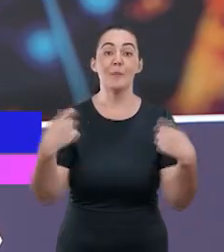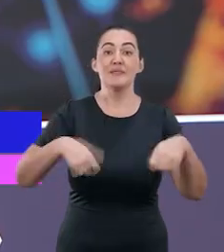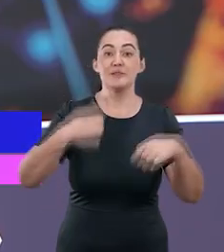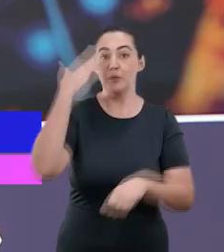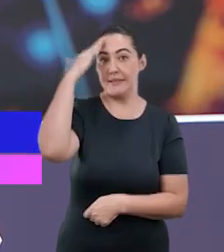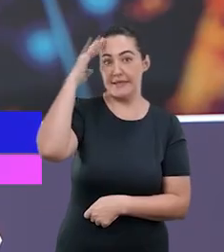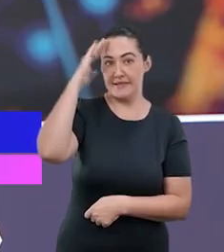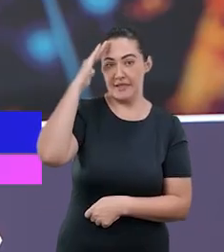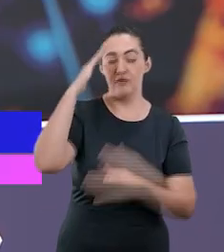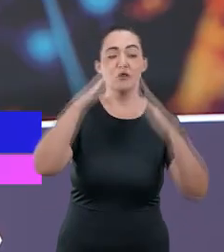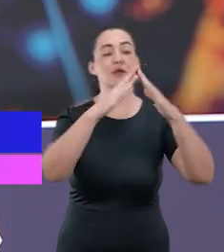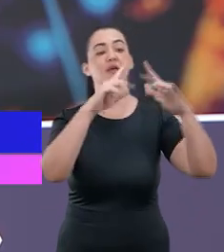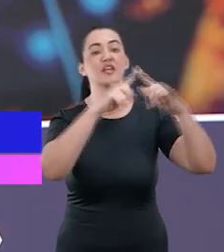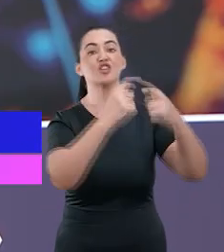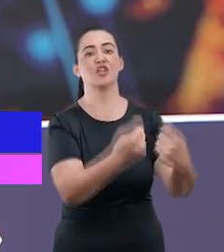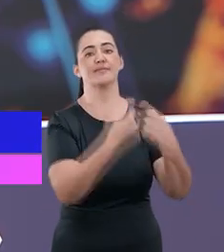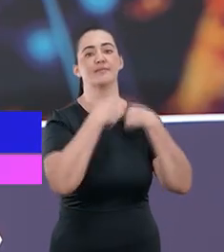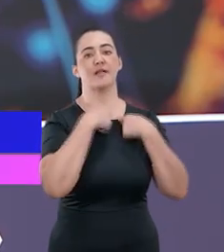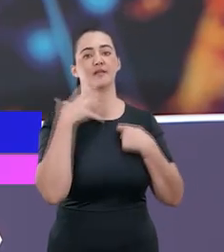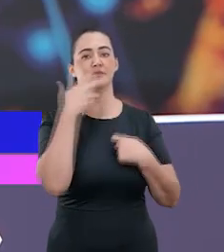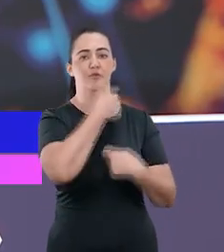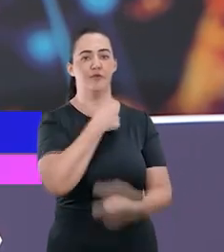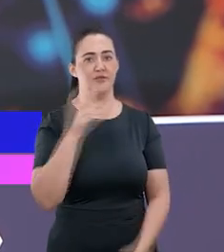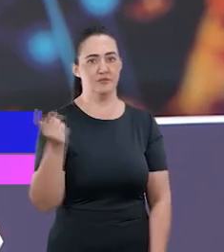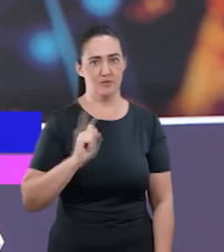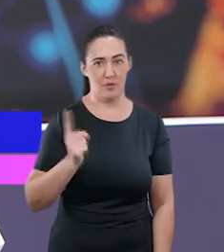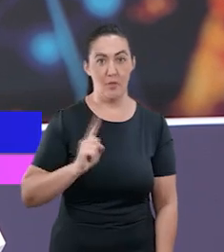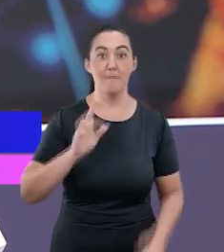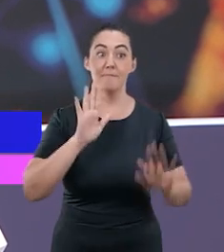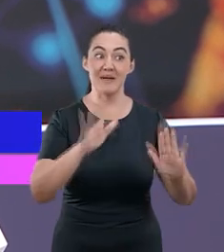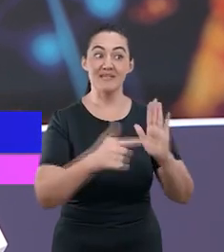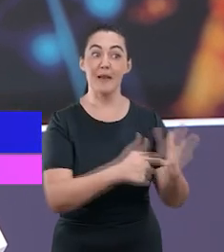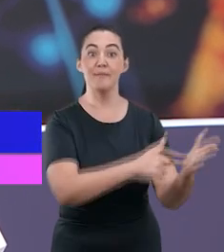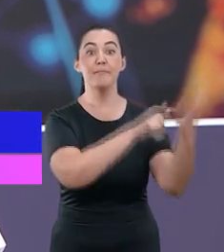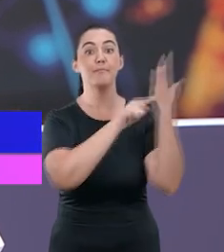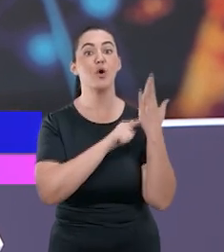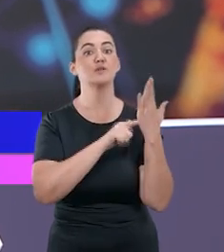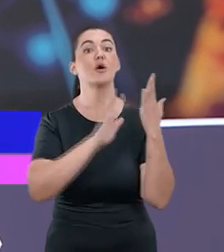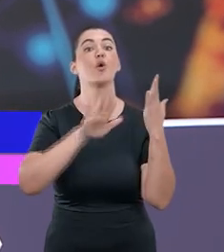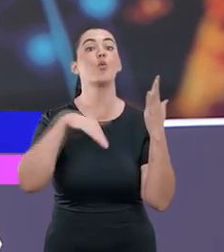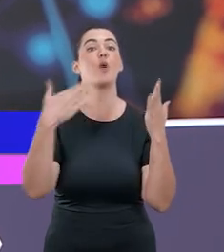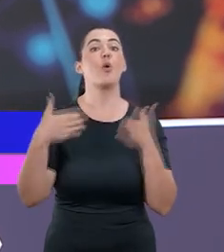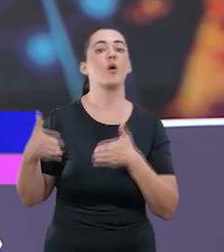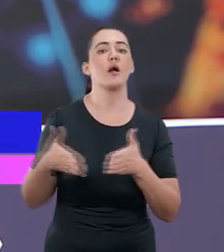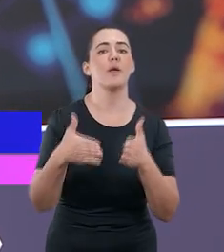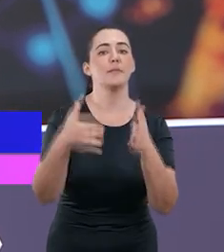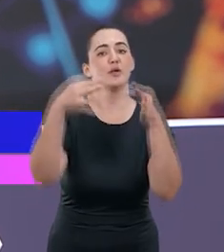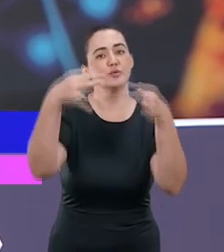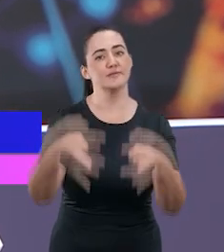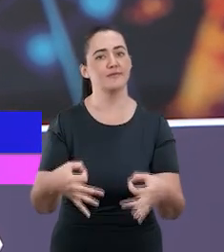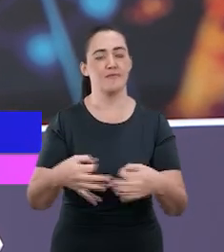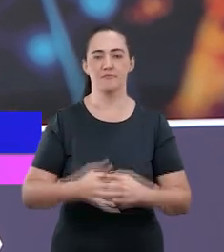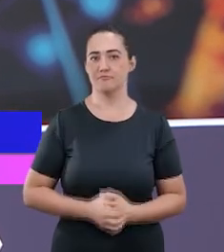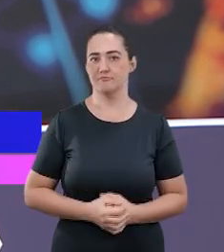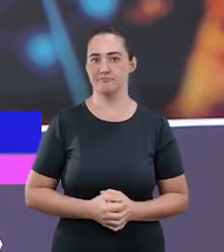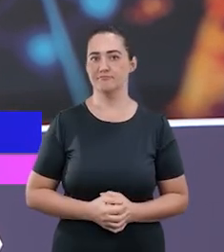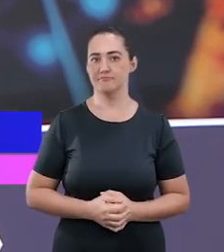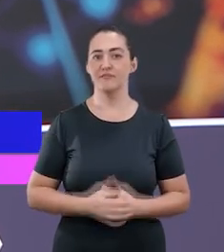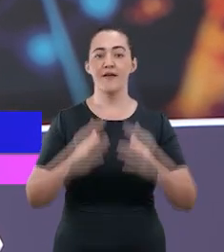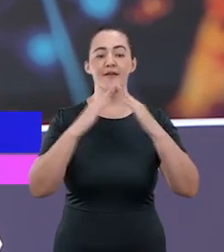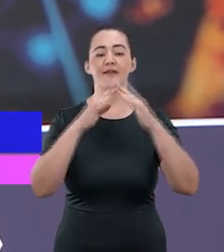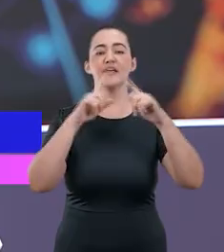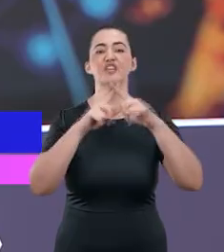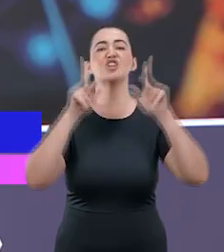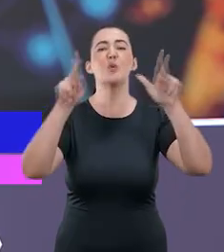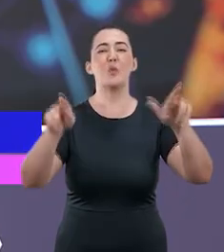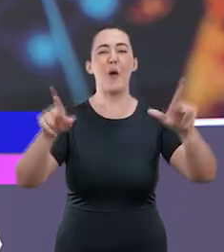igreja não salva, como eu já falei, mas ela aponta o caminho para onde a igreja está indo. A igreja é como uma